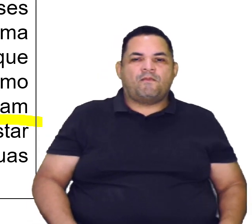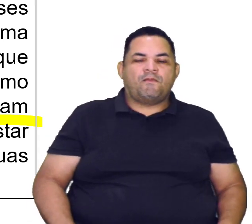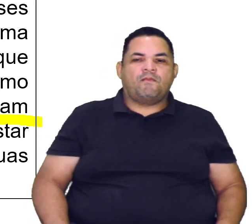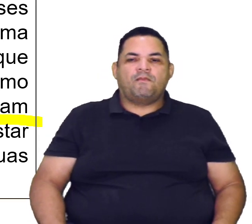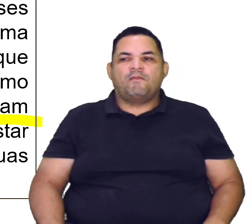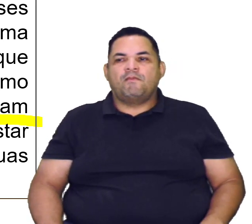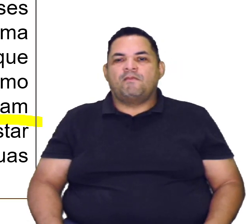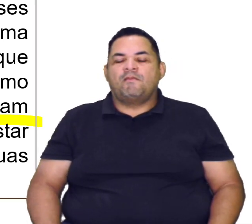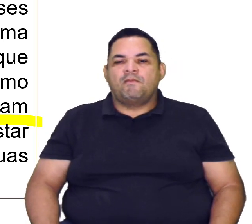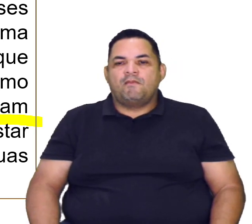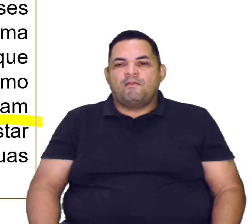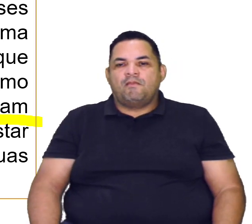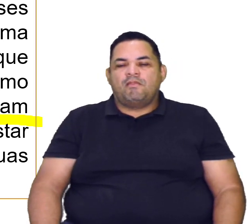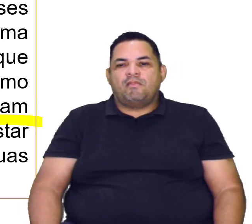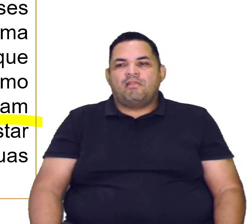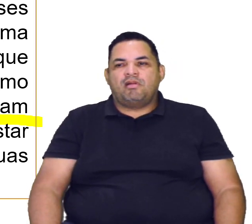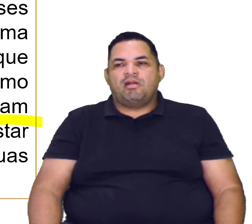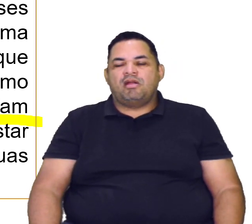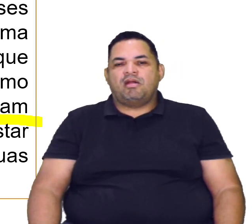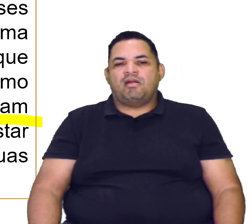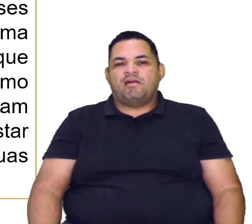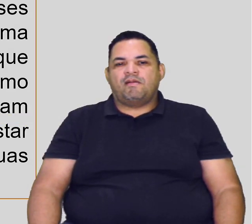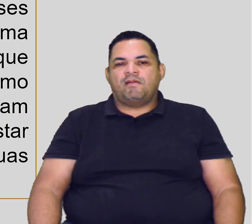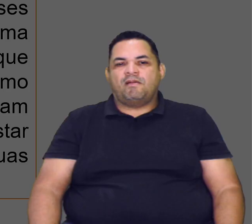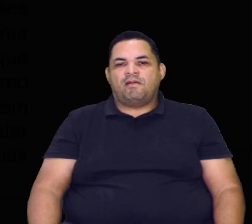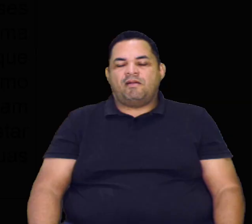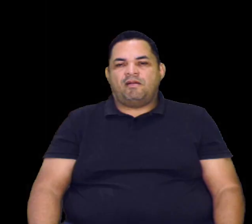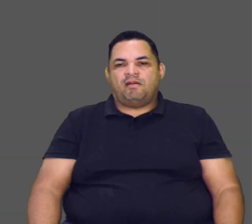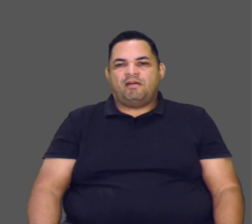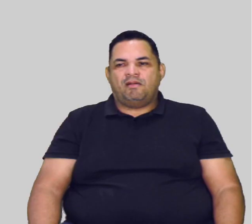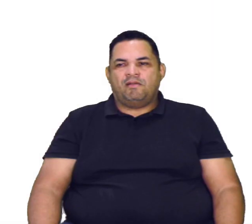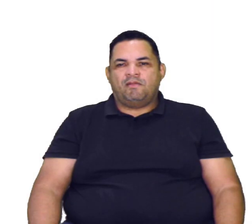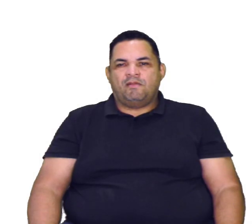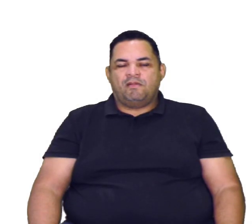Maravilha. O que mais que nós temos aqui?